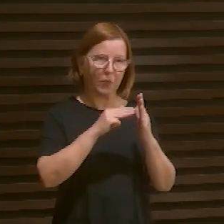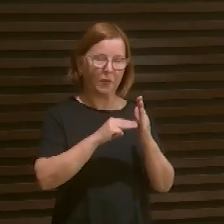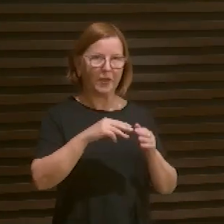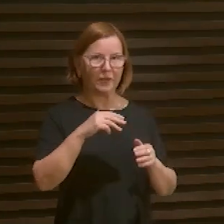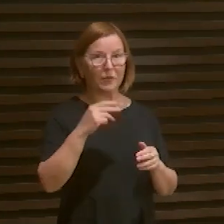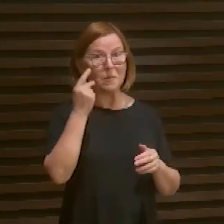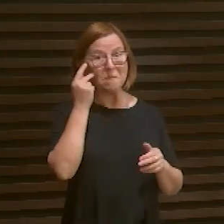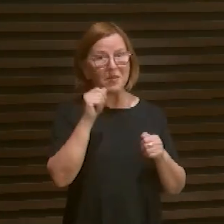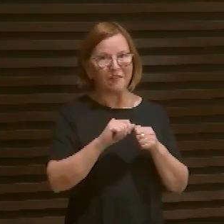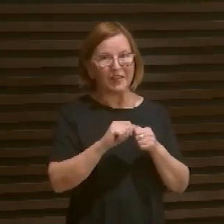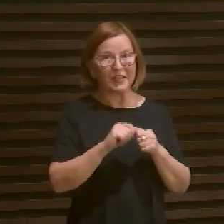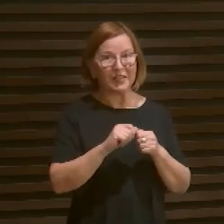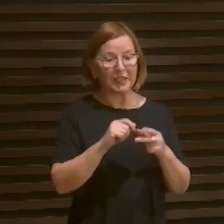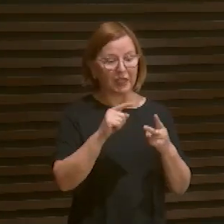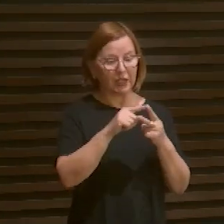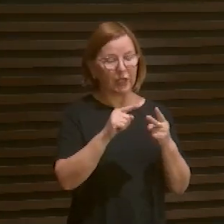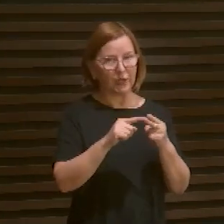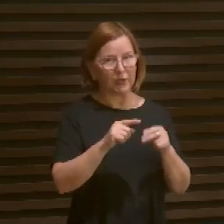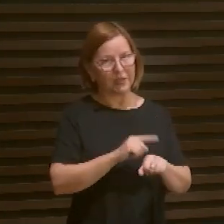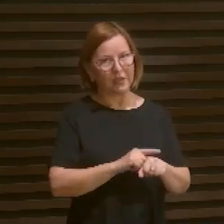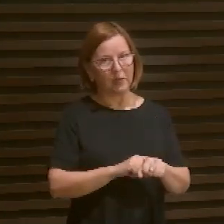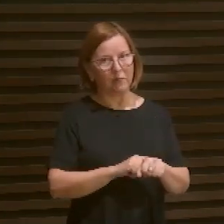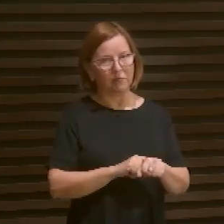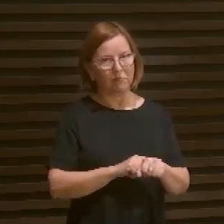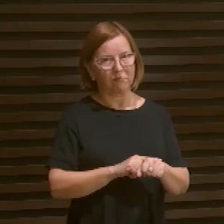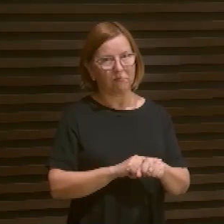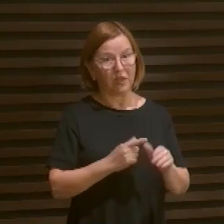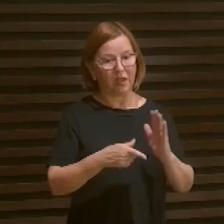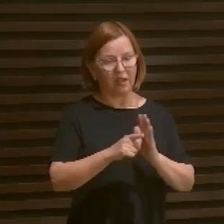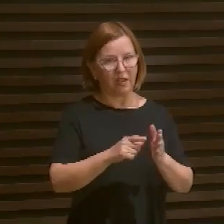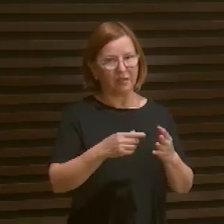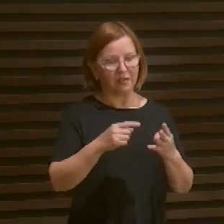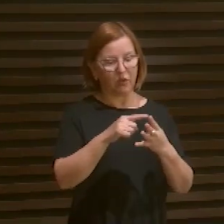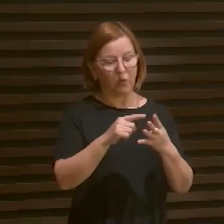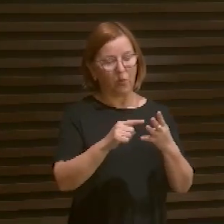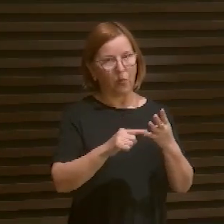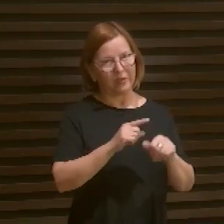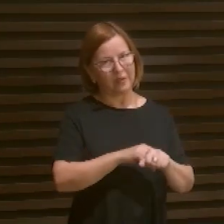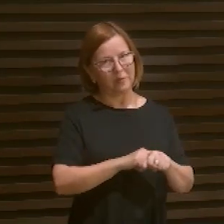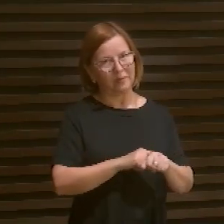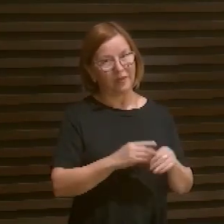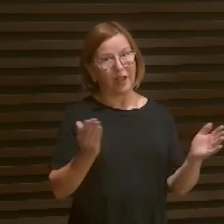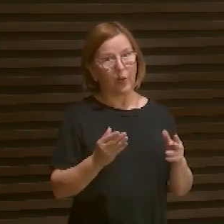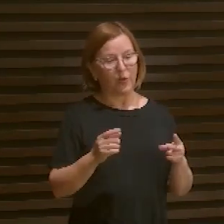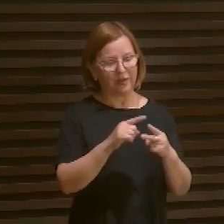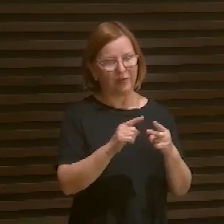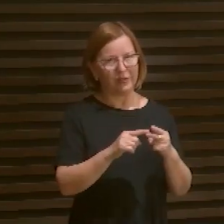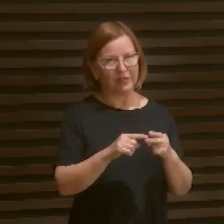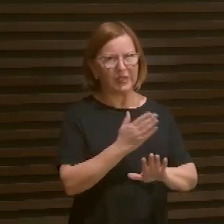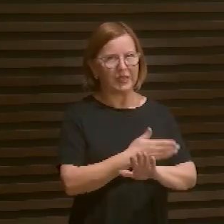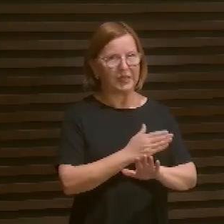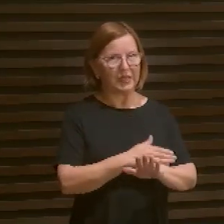tempos. Em vez de 4, 2. Treinaram os alunos bem em